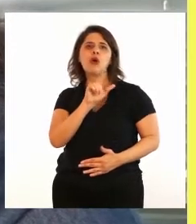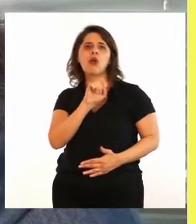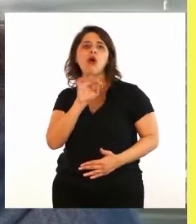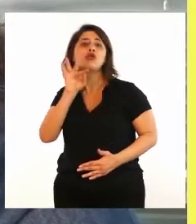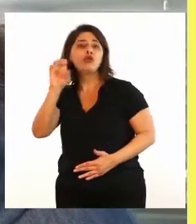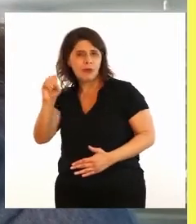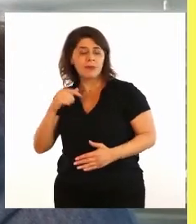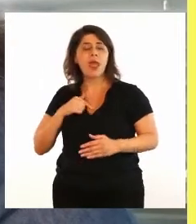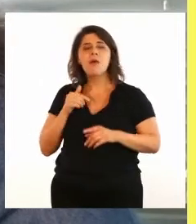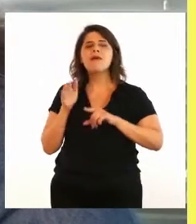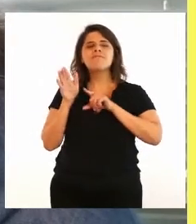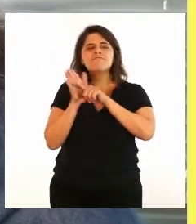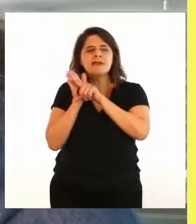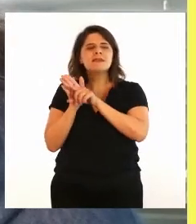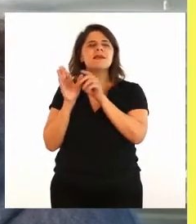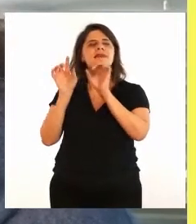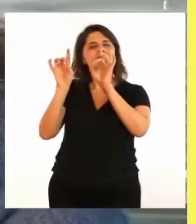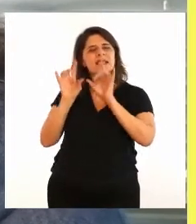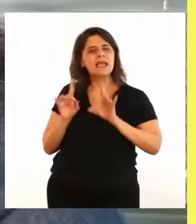Rio de Janeiro.